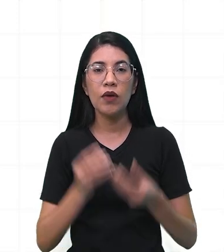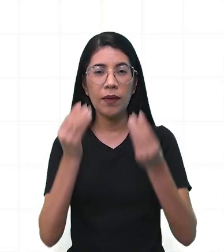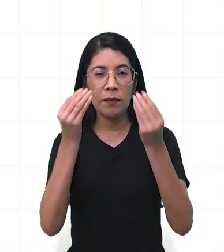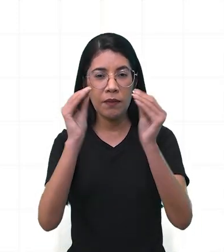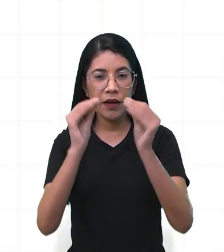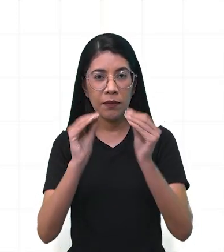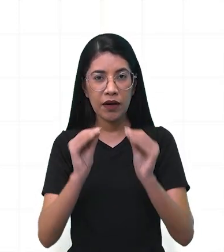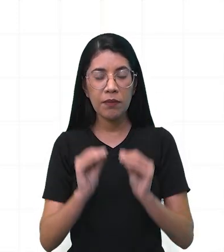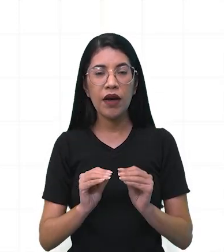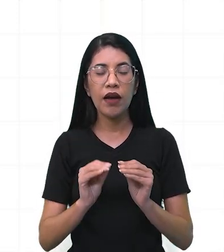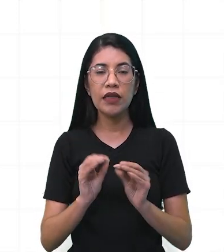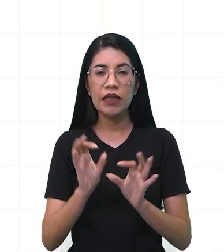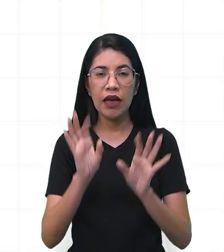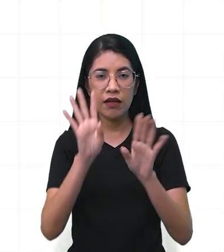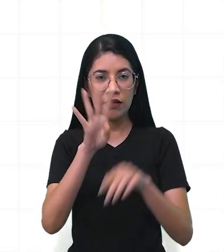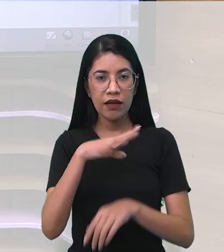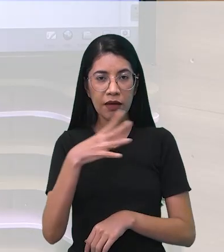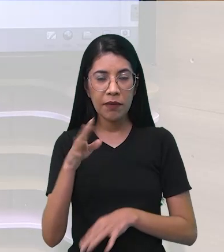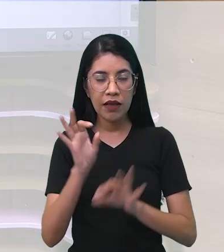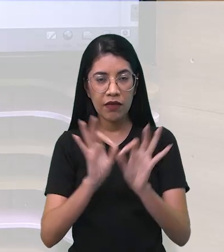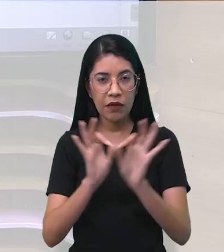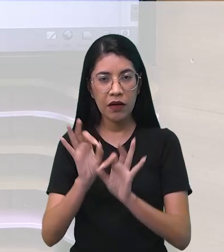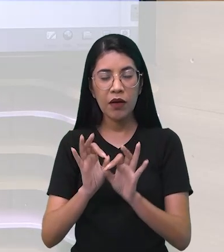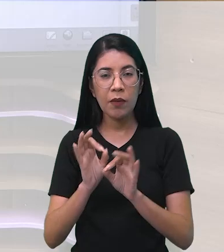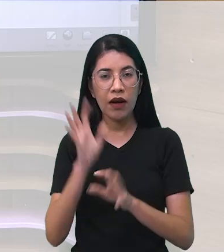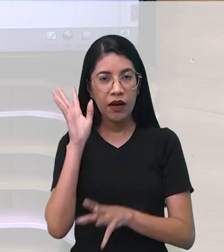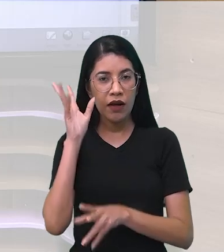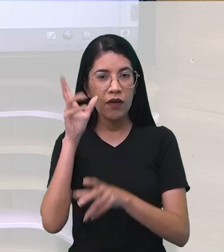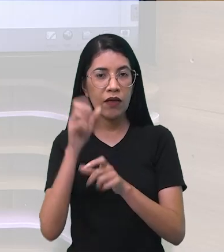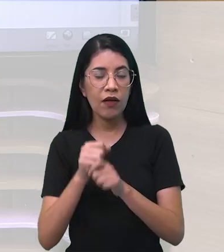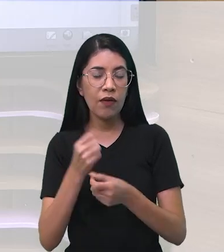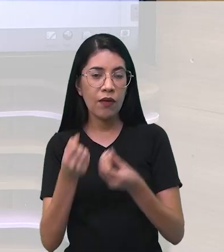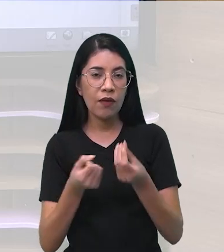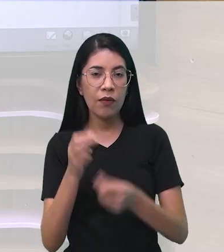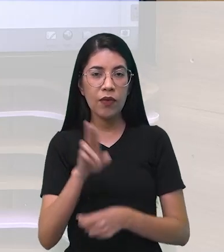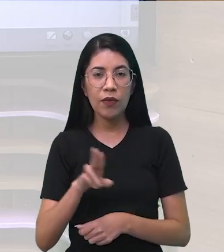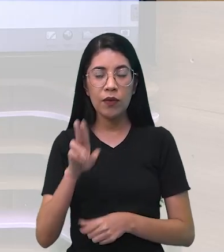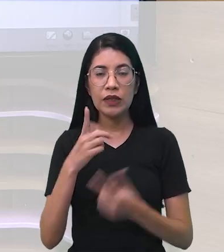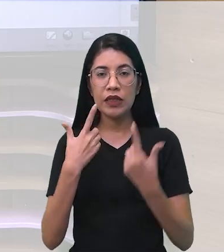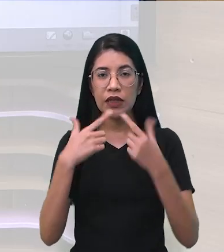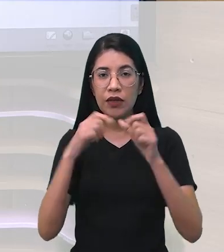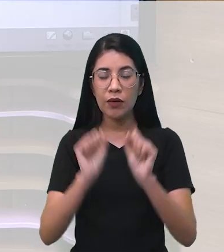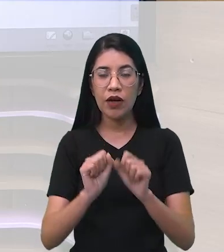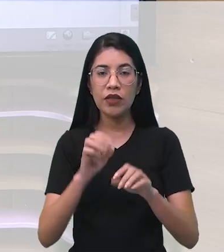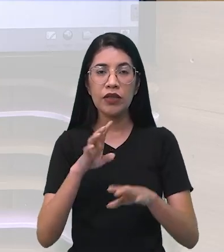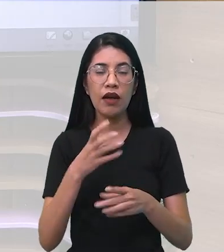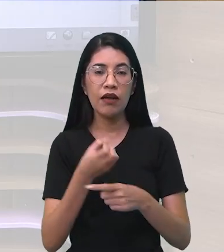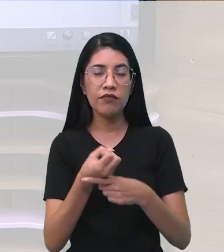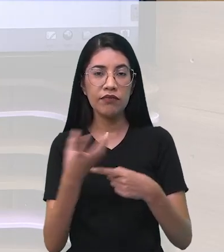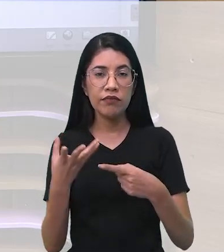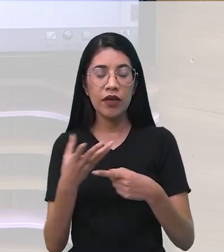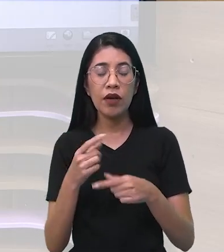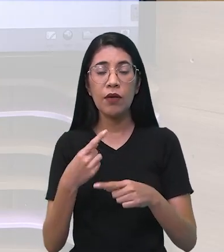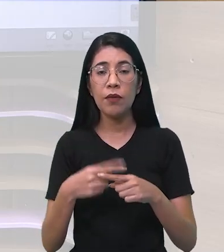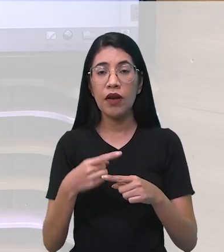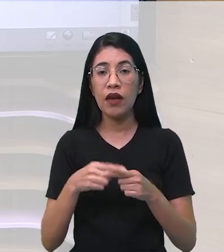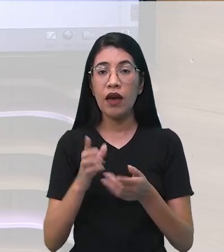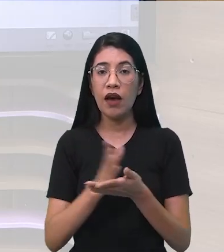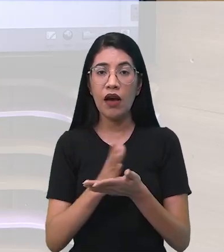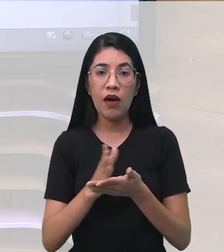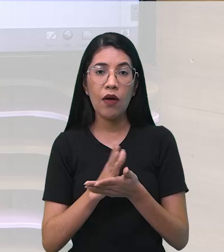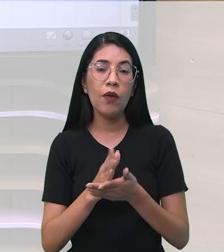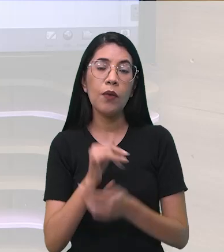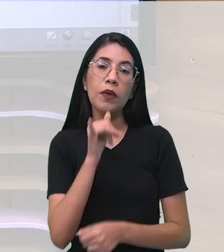essa tabela para que a gente possa, então, aí relembrar como usar a linguagem algébrica. Por quê? Porque em determinados casos